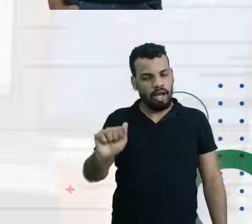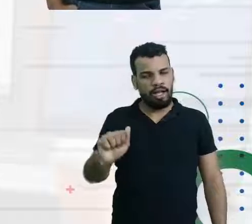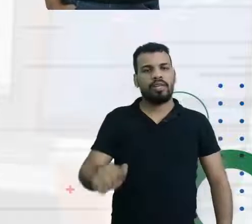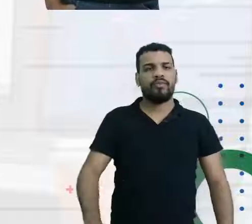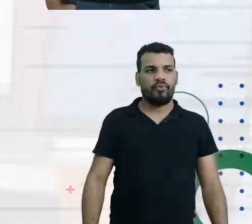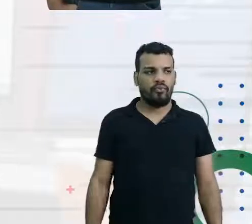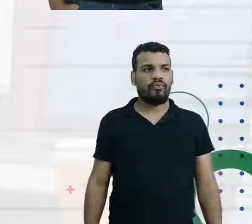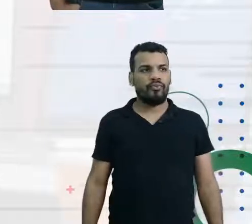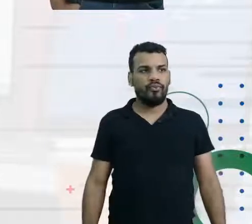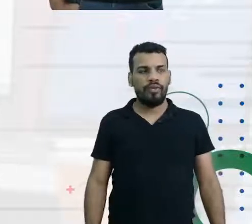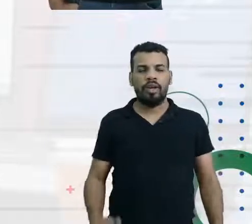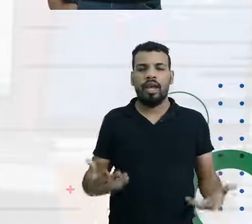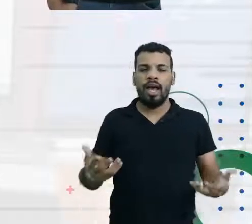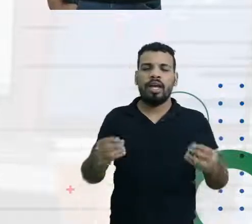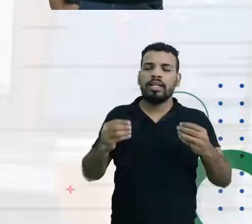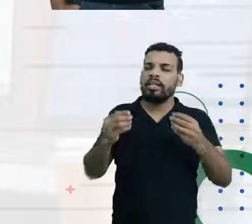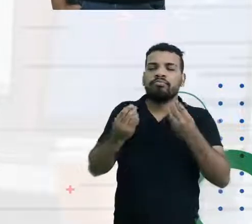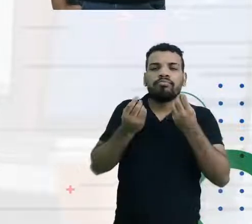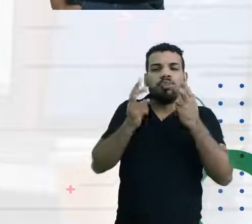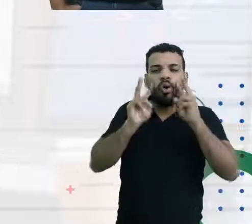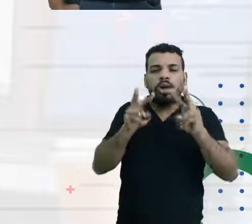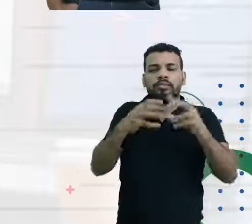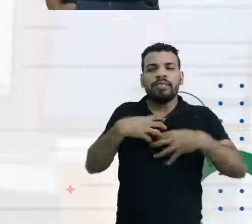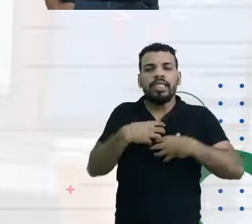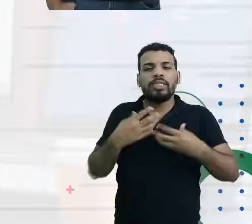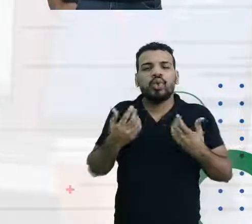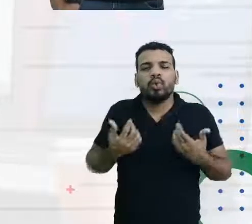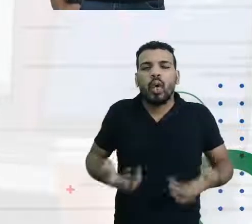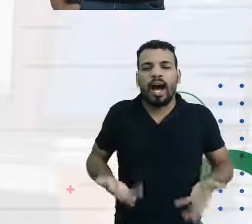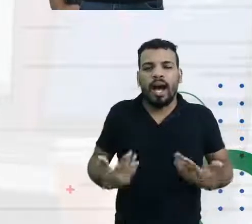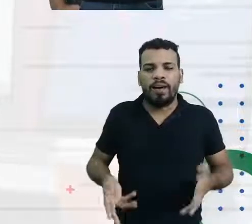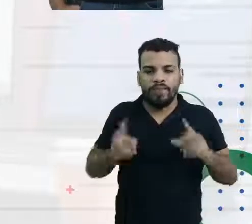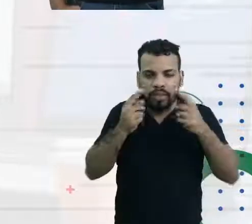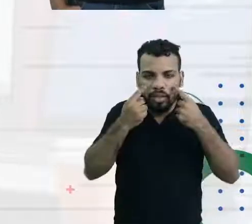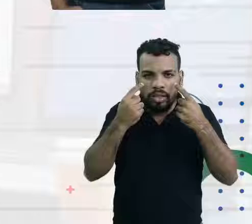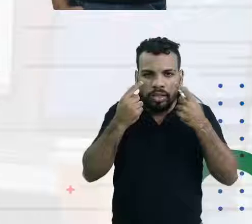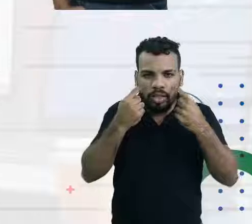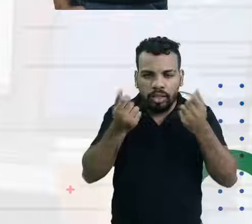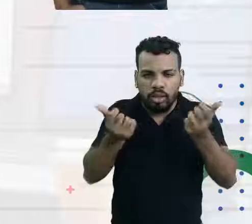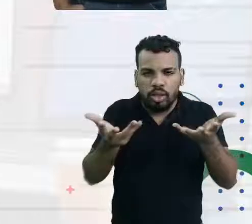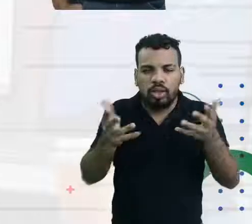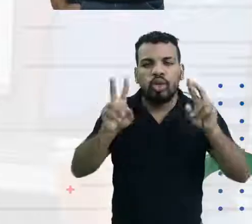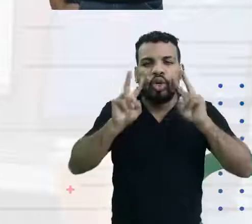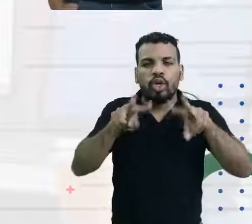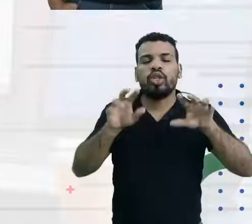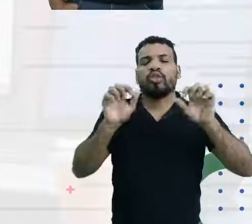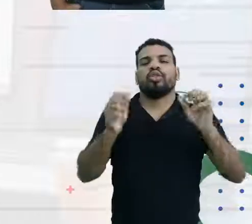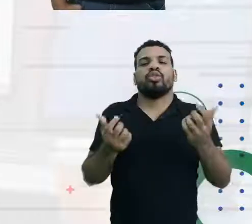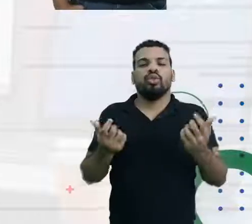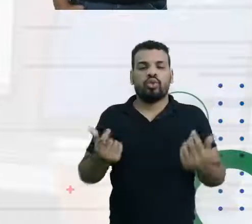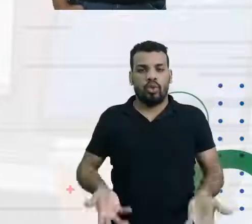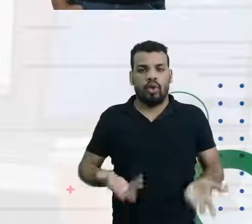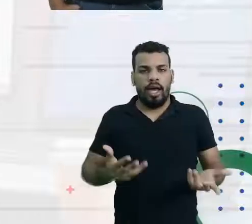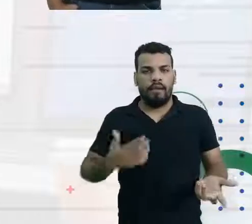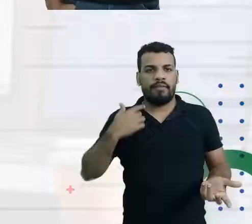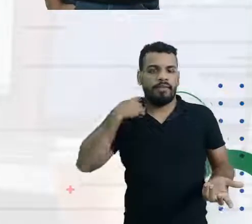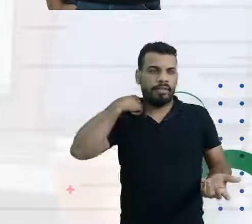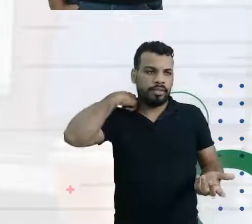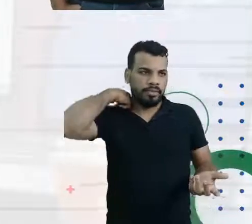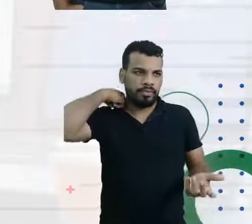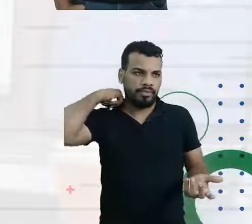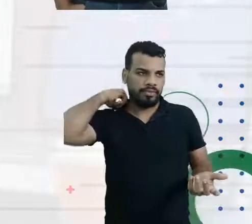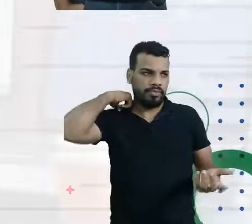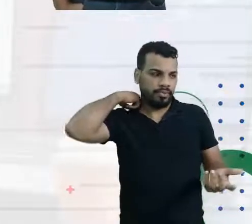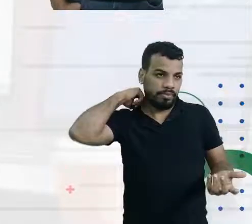clima, esse ambiente de suavidade dentro do game, né? E aí você vê como é importante a utilização da cor dentro